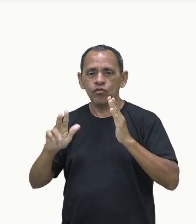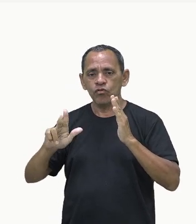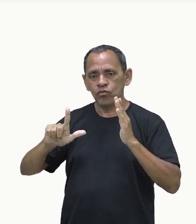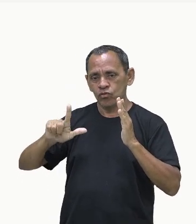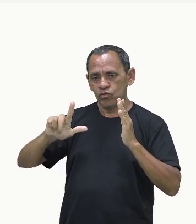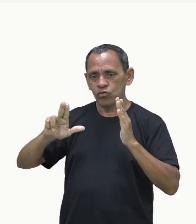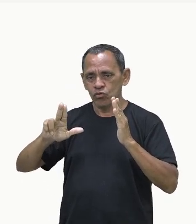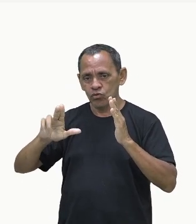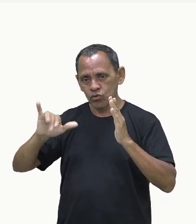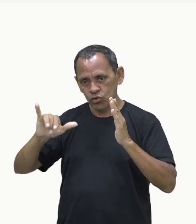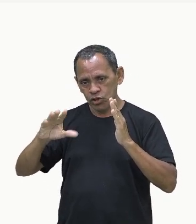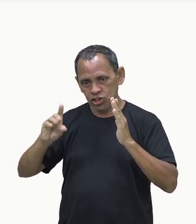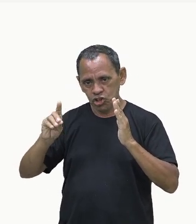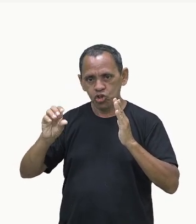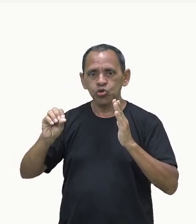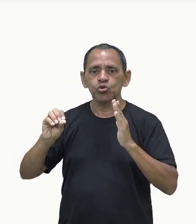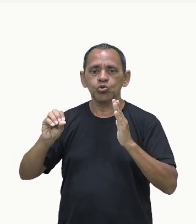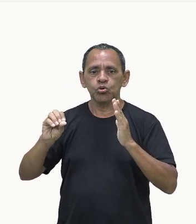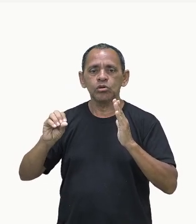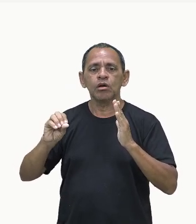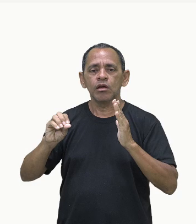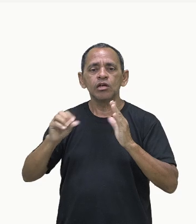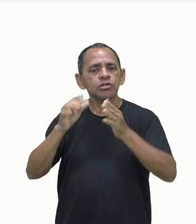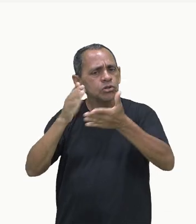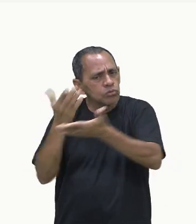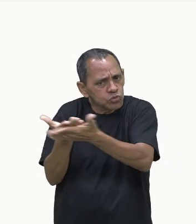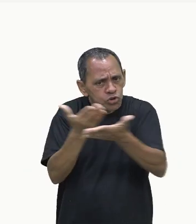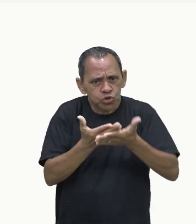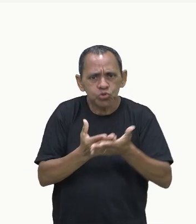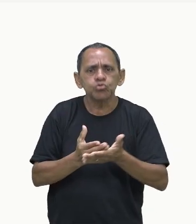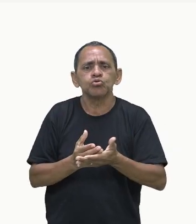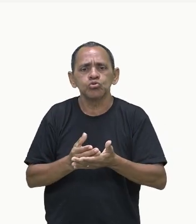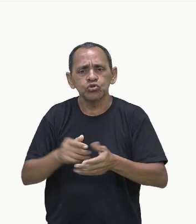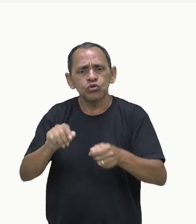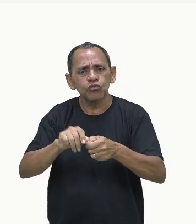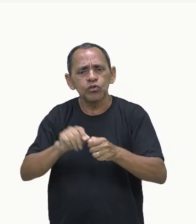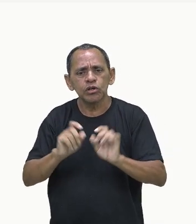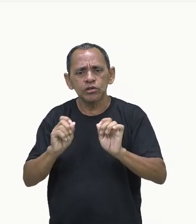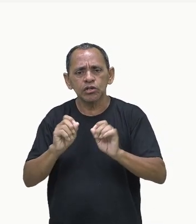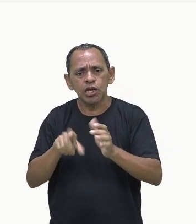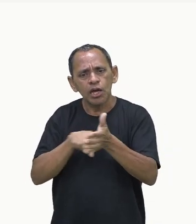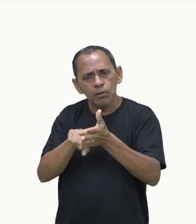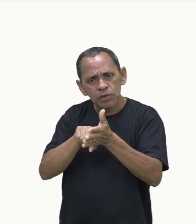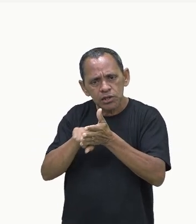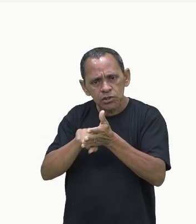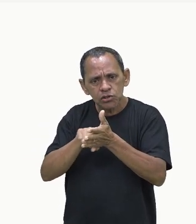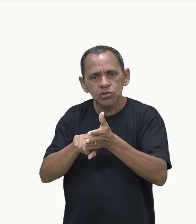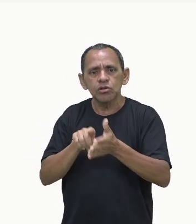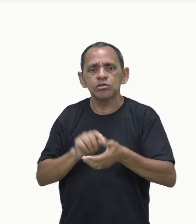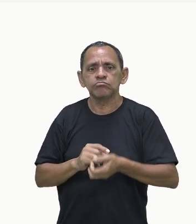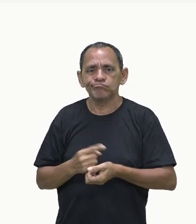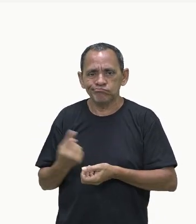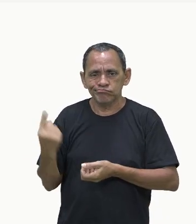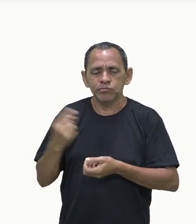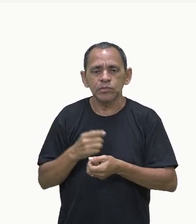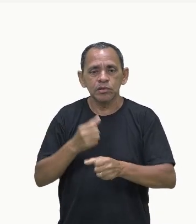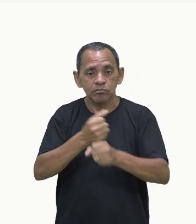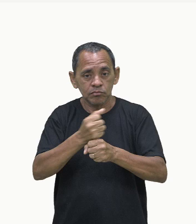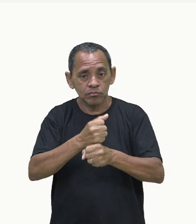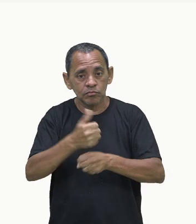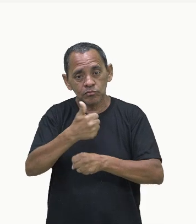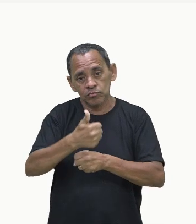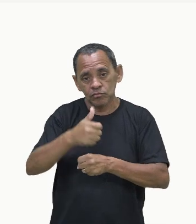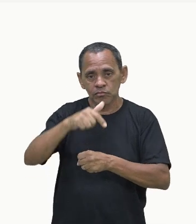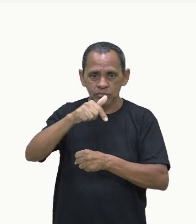são estudos realizados aí por dois estudiosos, Singer e Nicholson, lá em